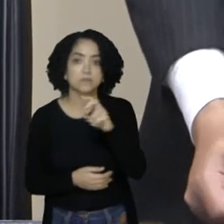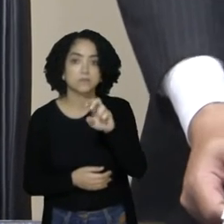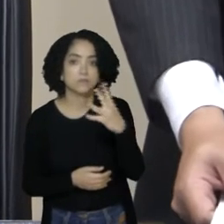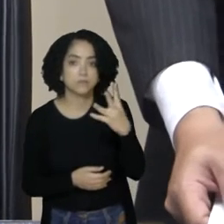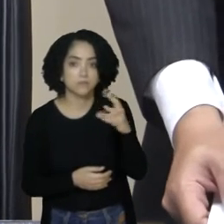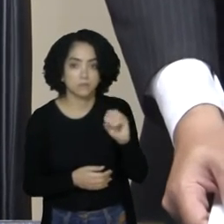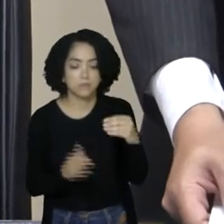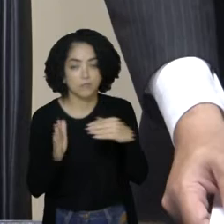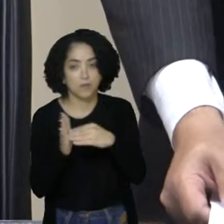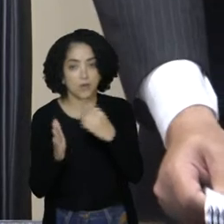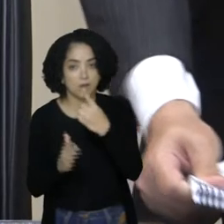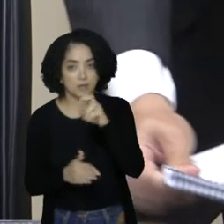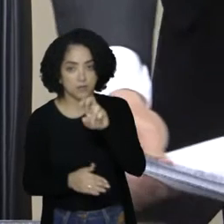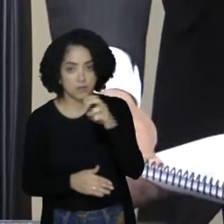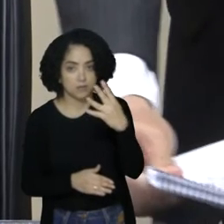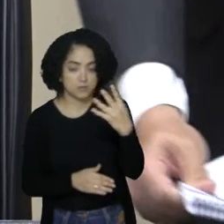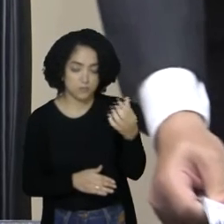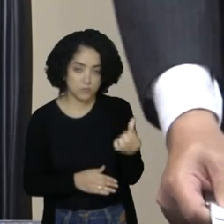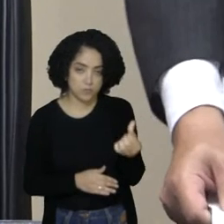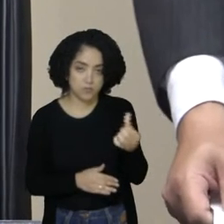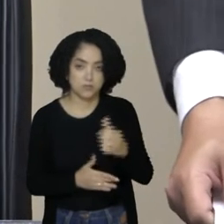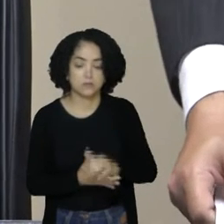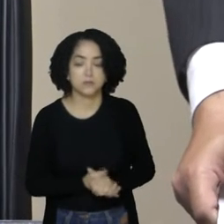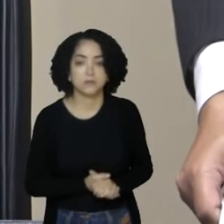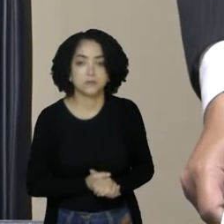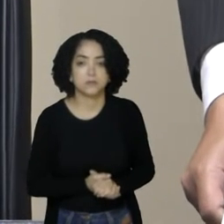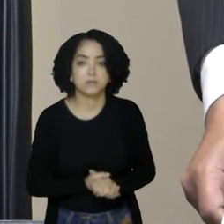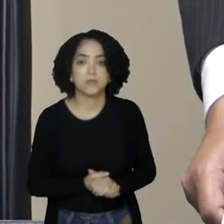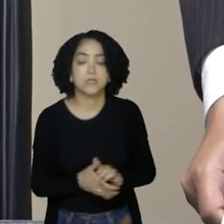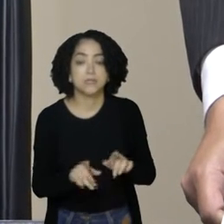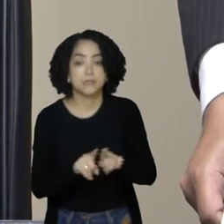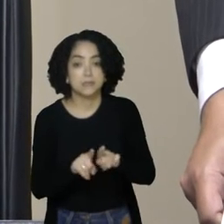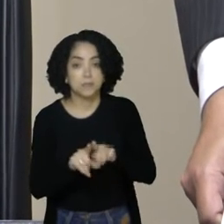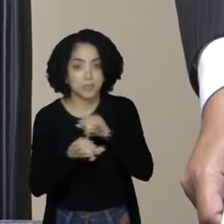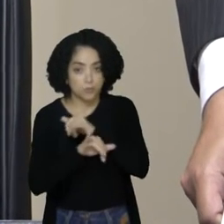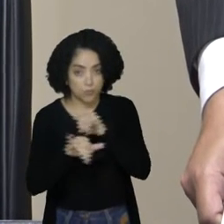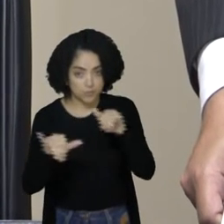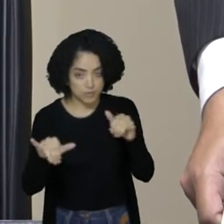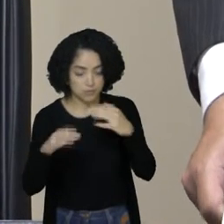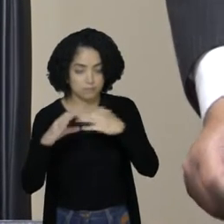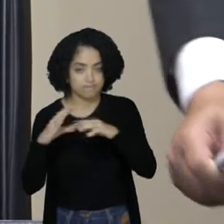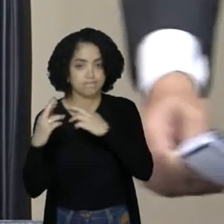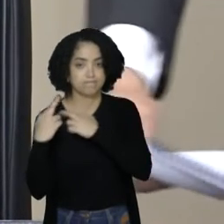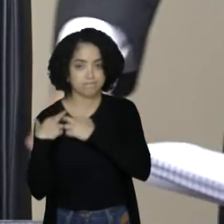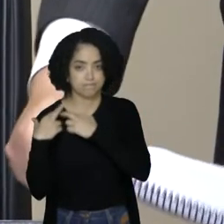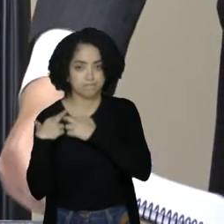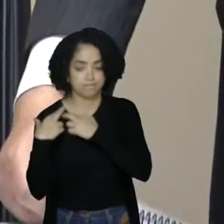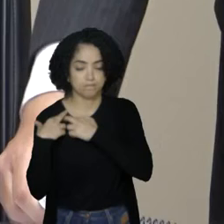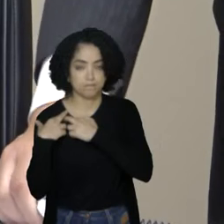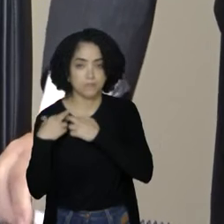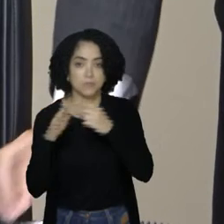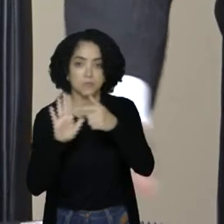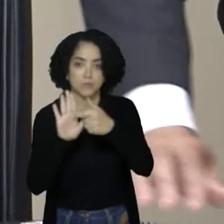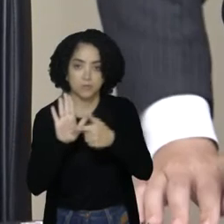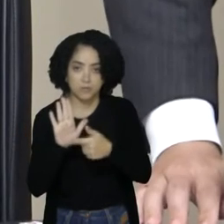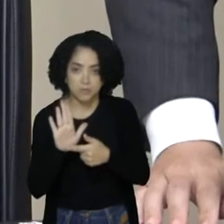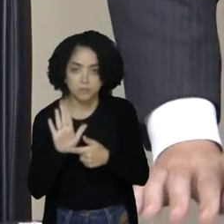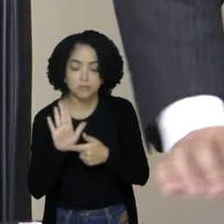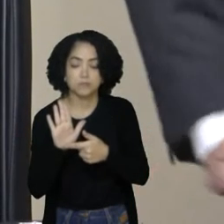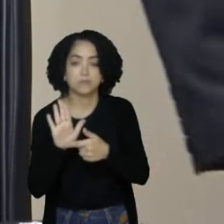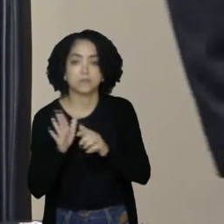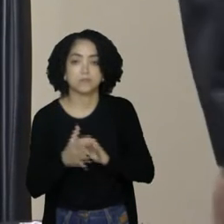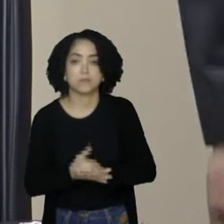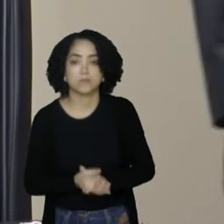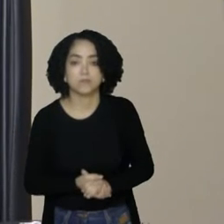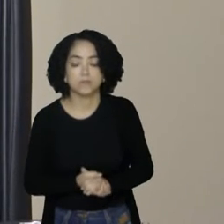a 1546. Esta presidência comunica que encaminhará os destinatários, conforme determina o regimento interno,